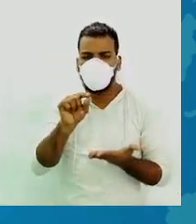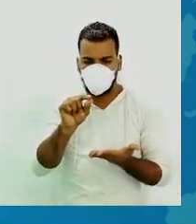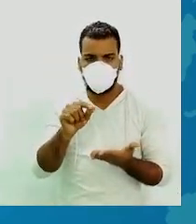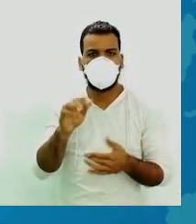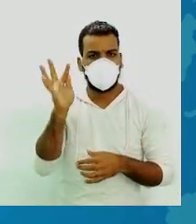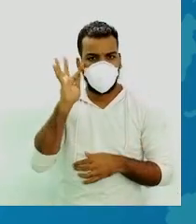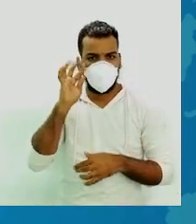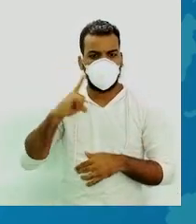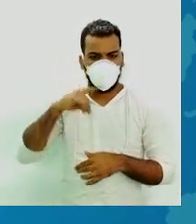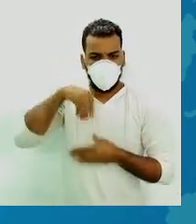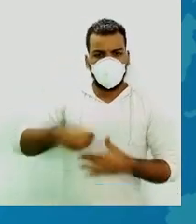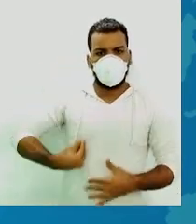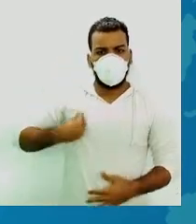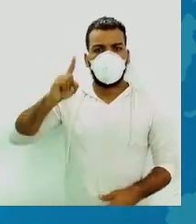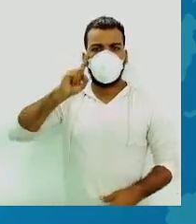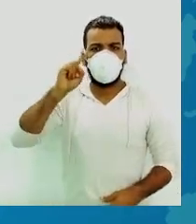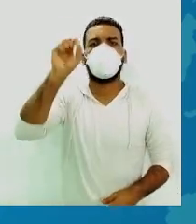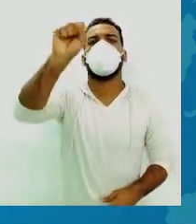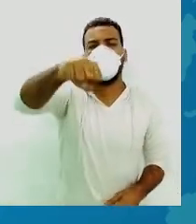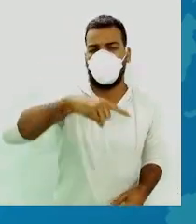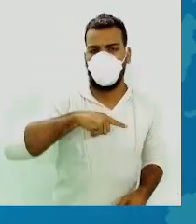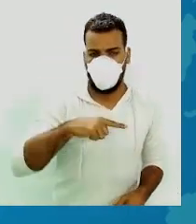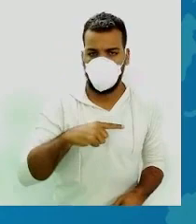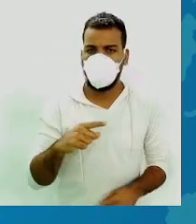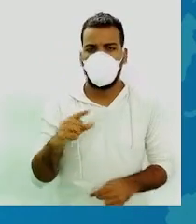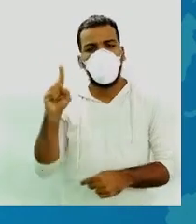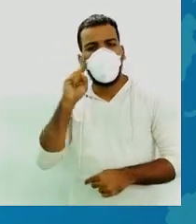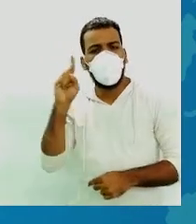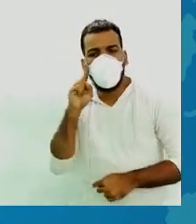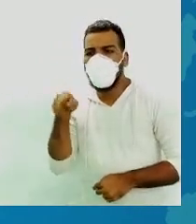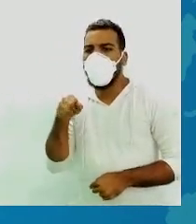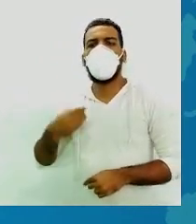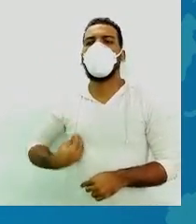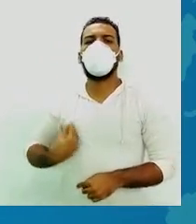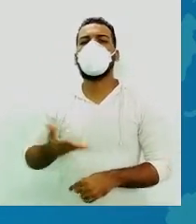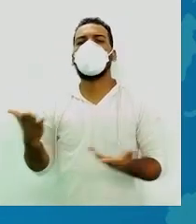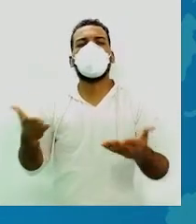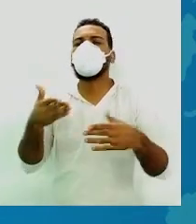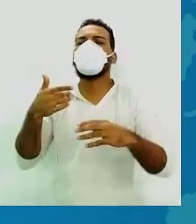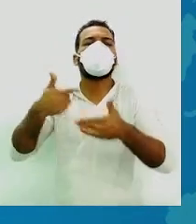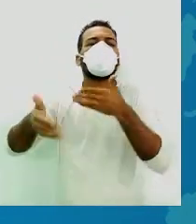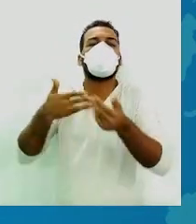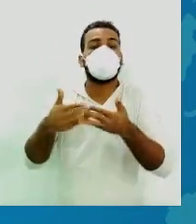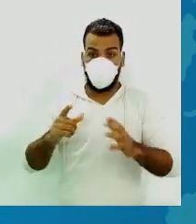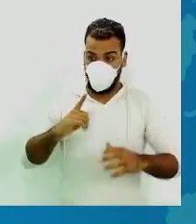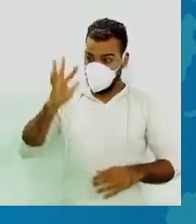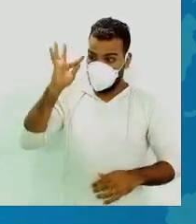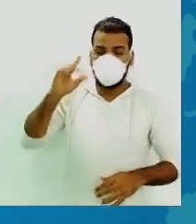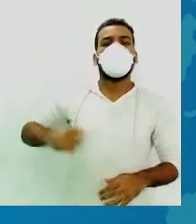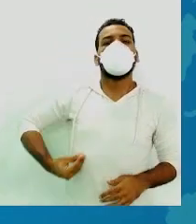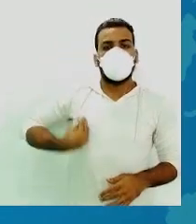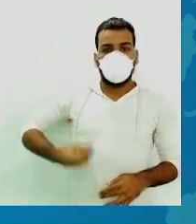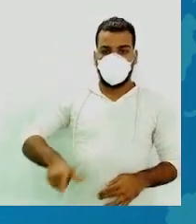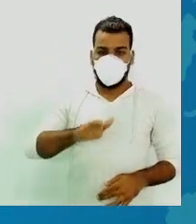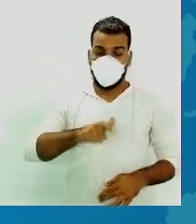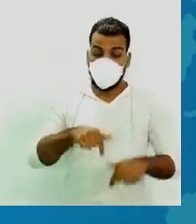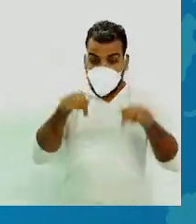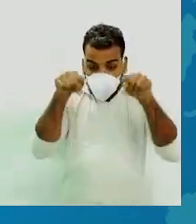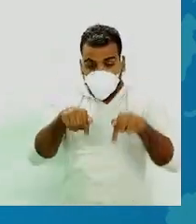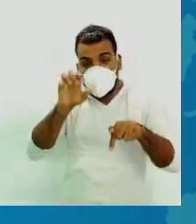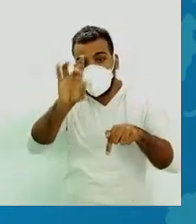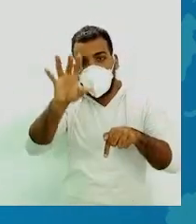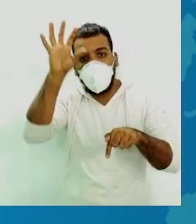parte do nosso dia a dia, ela faz parte do nosso cotidiano, ela faz parte da nossa vida. Aqui nós vamos dar nomes,